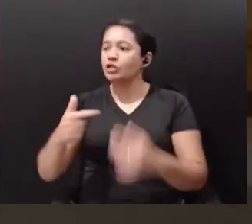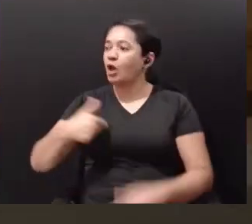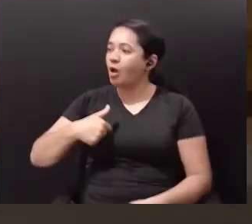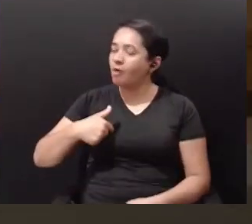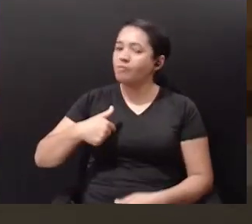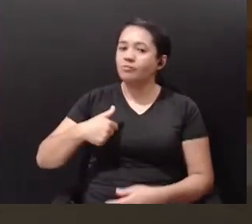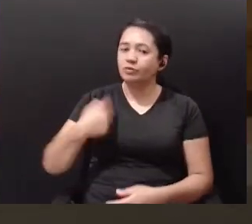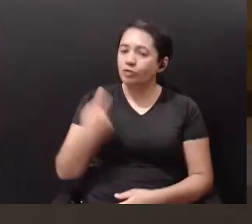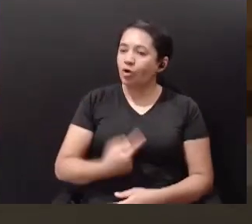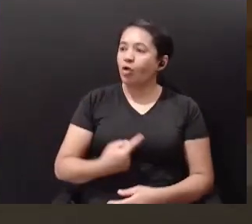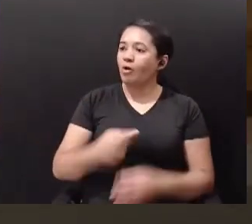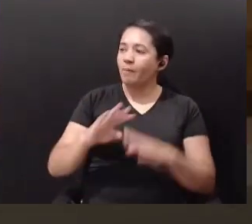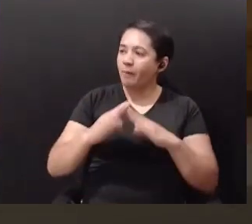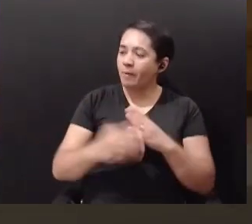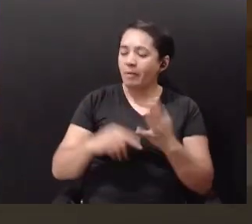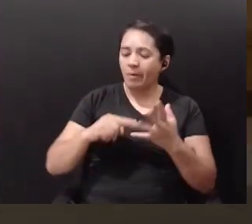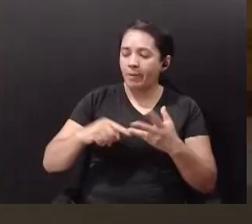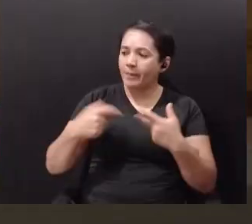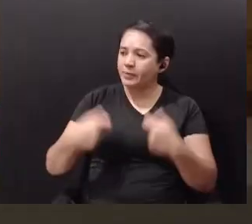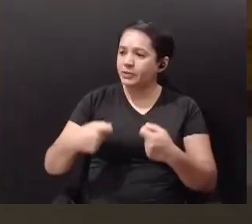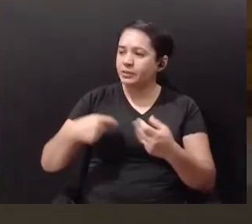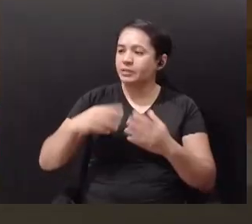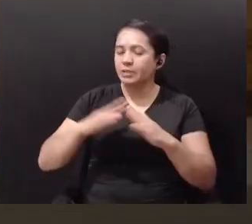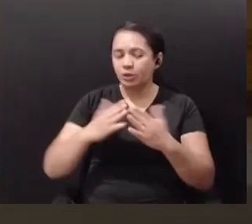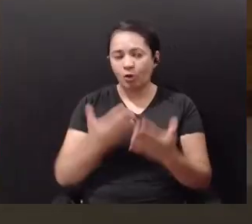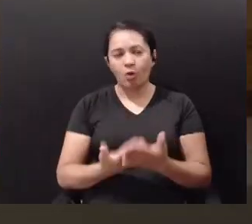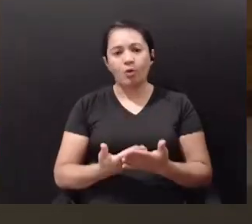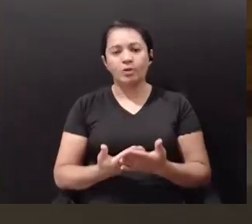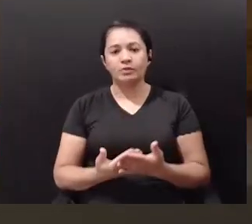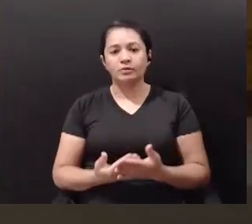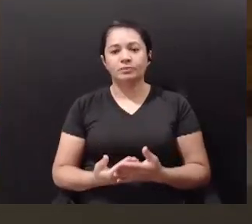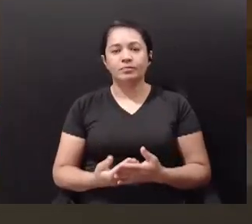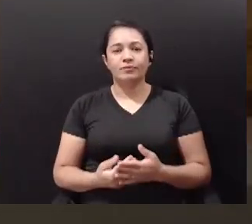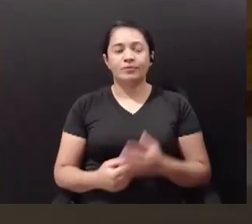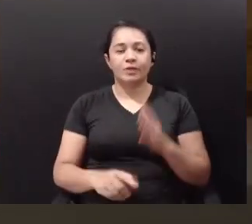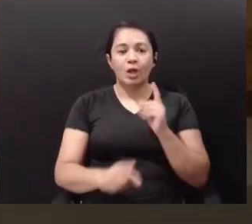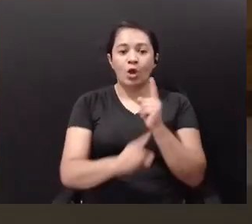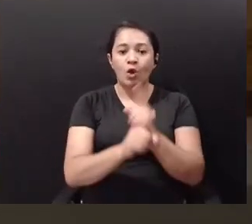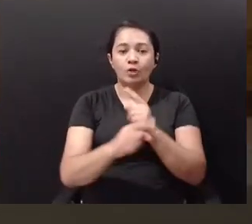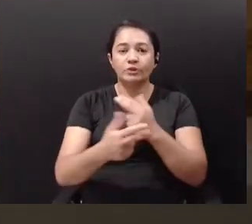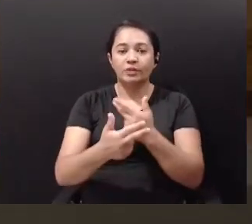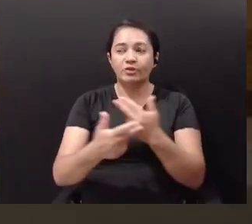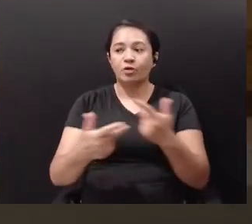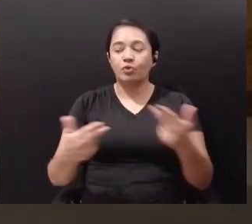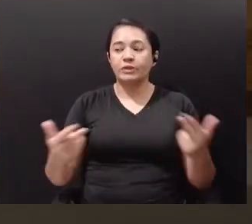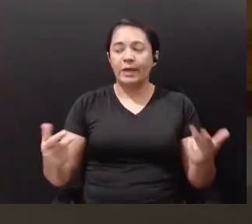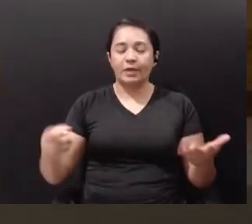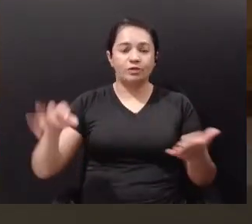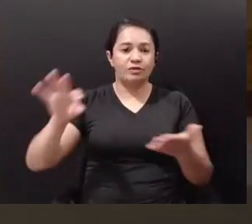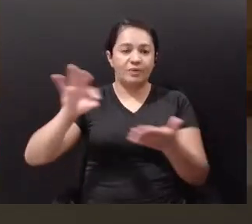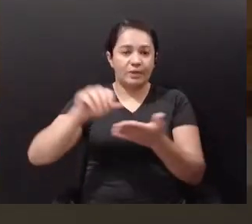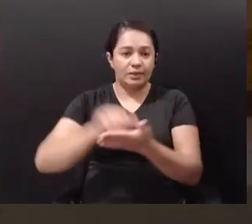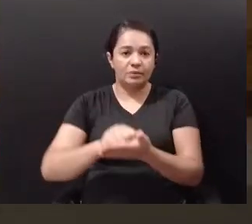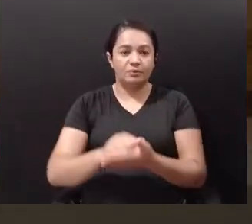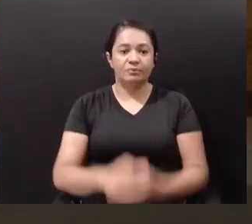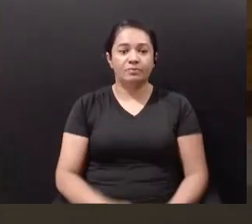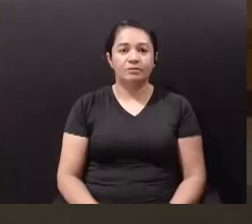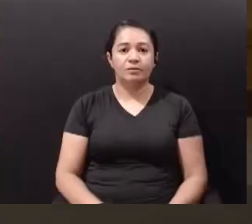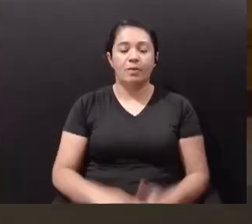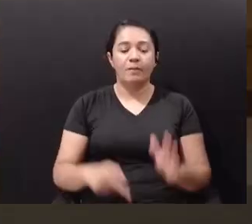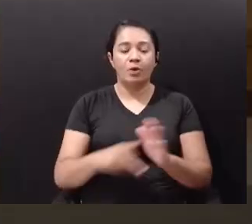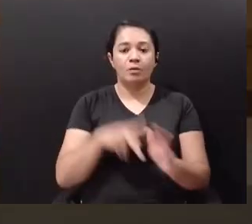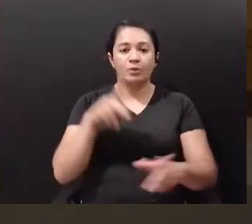bairro estamos precisando da escola. E encontrei vários abaixo-assinados da população, junto